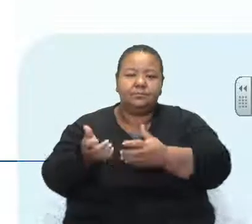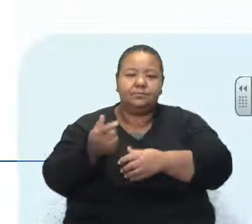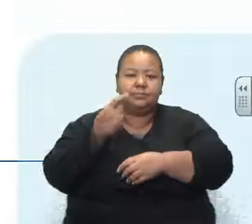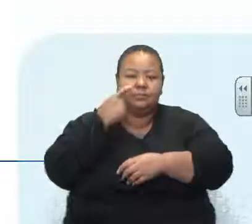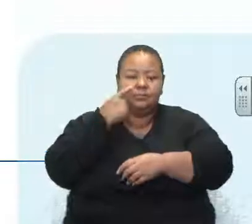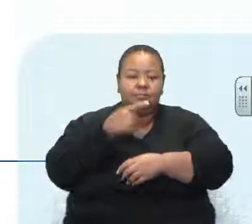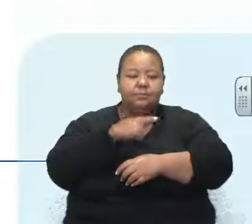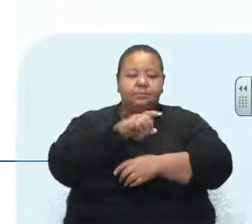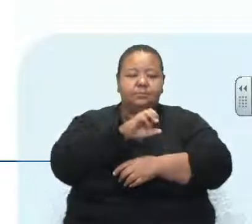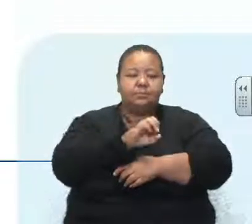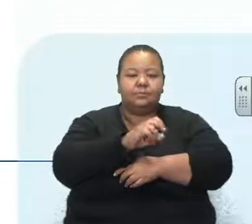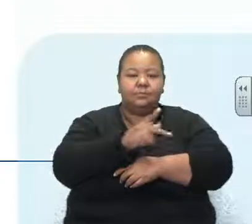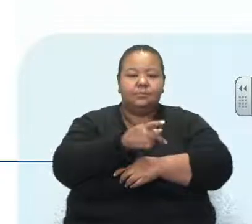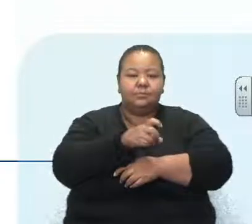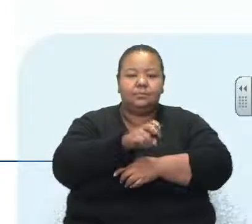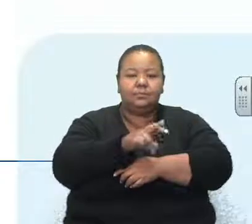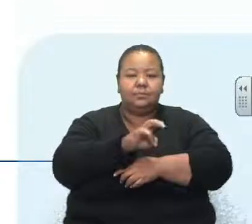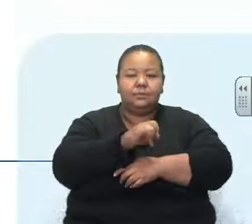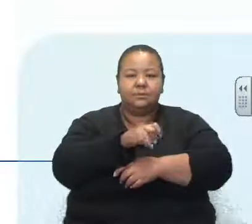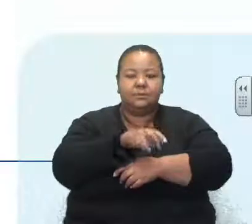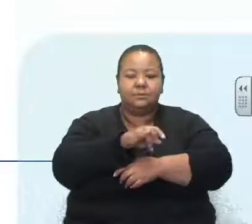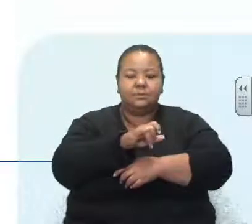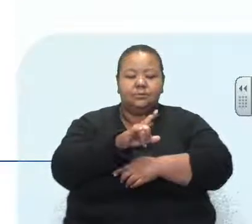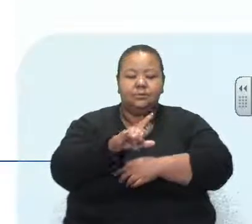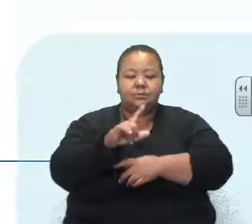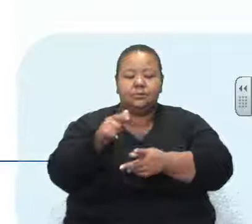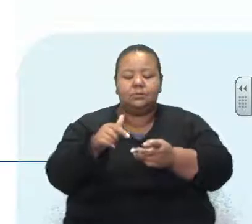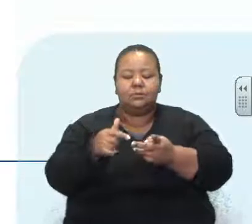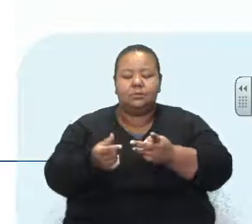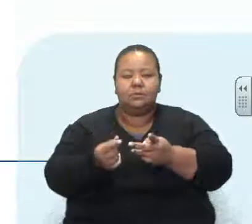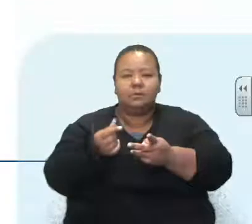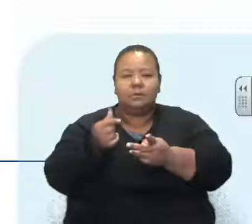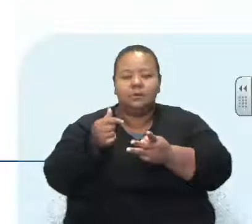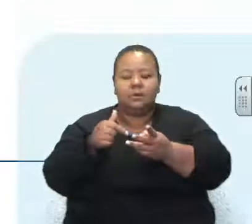ordem operacional, de ordem financeira, mercadológica ou